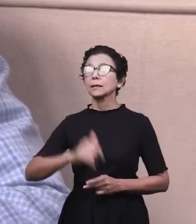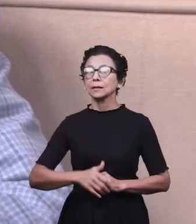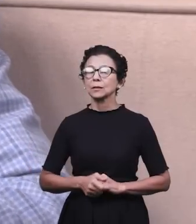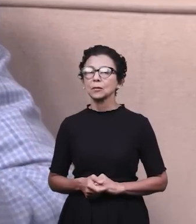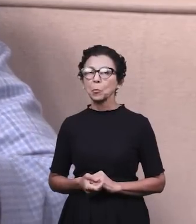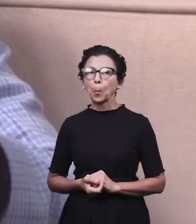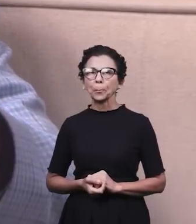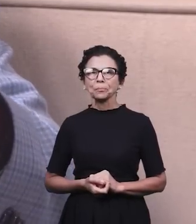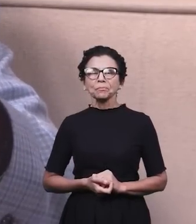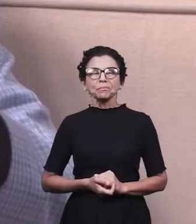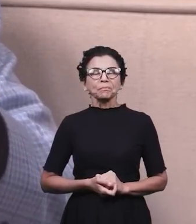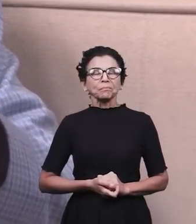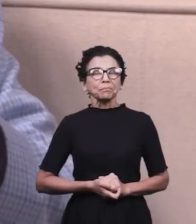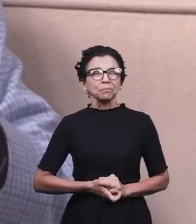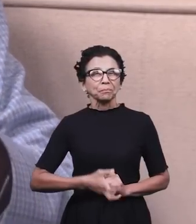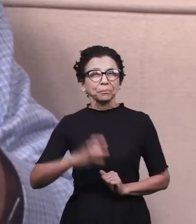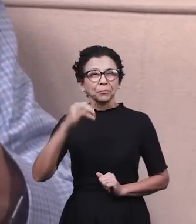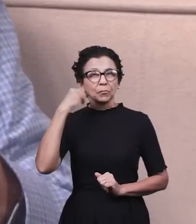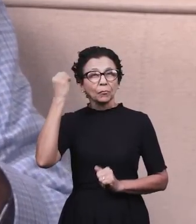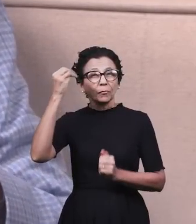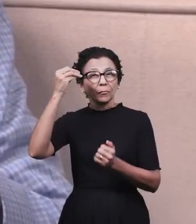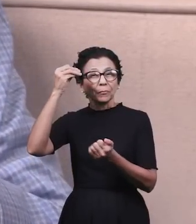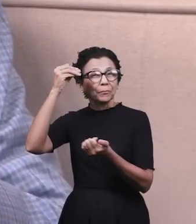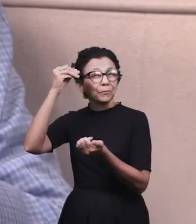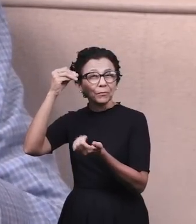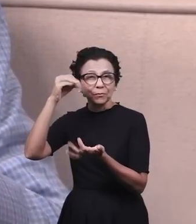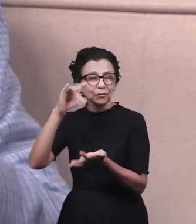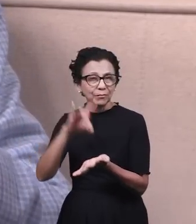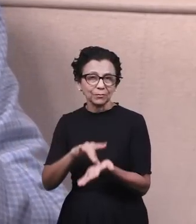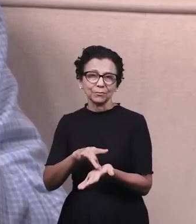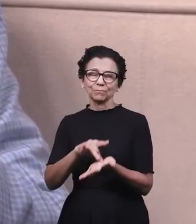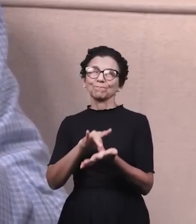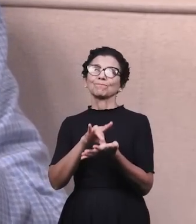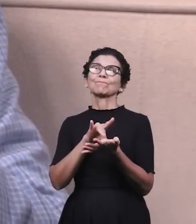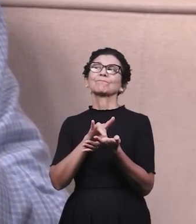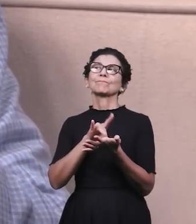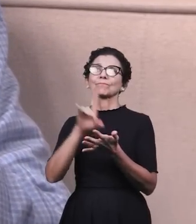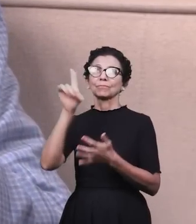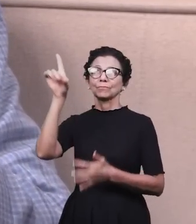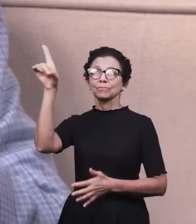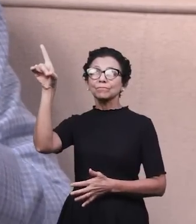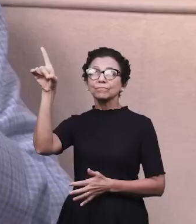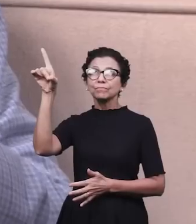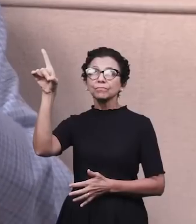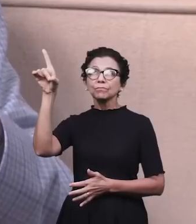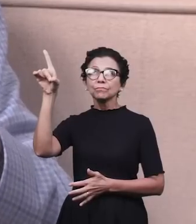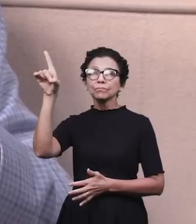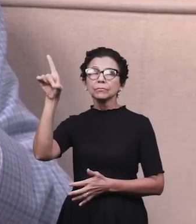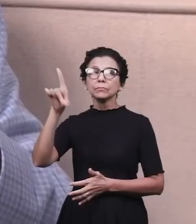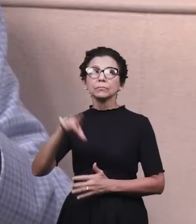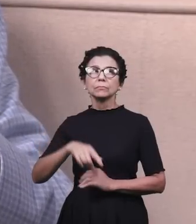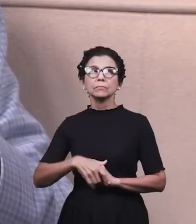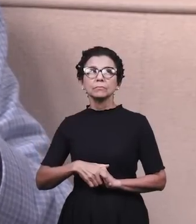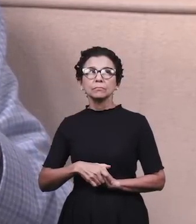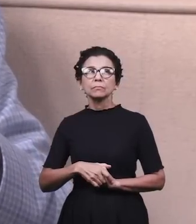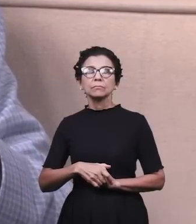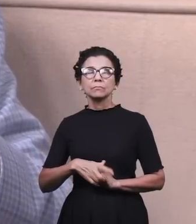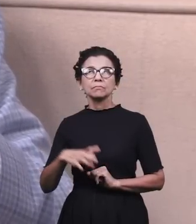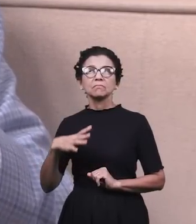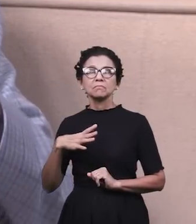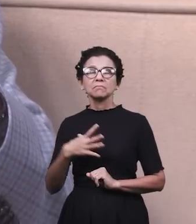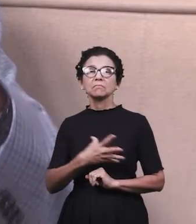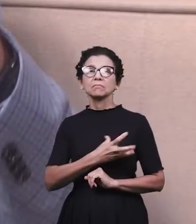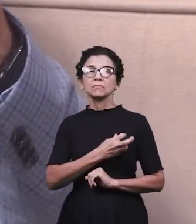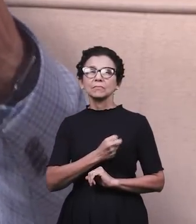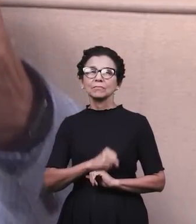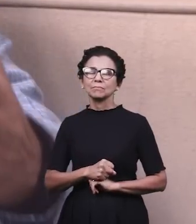tem a experiência real de salvação, ele entende que é muito melhor ele deixar